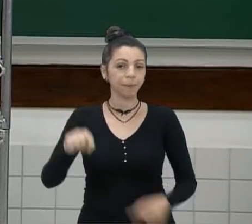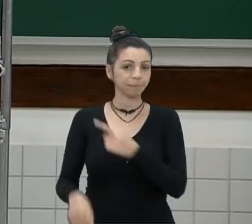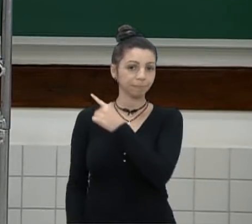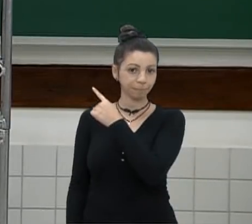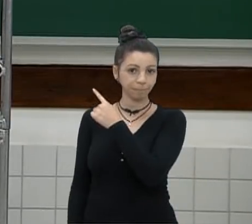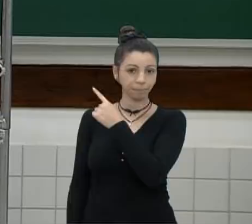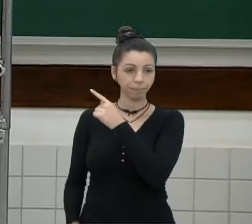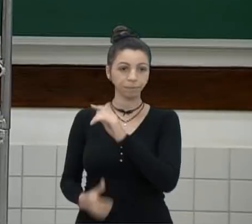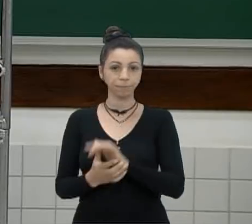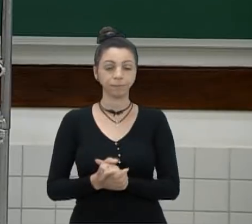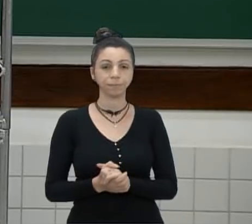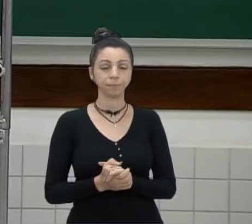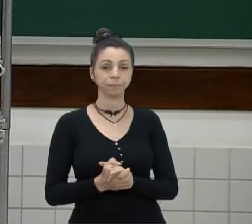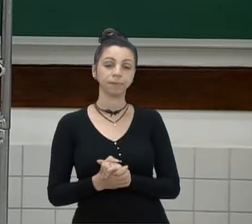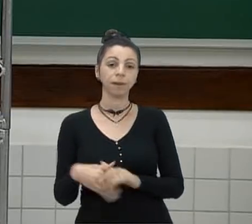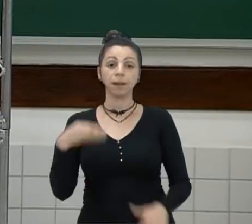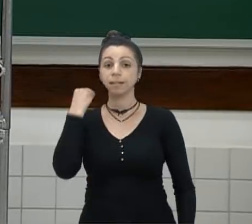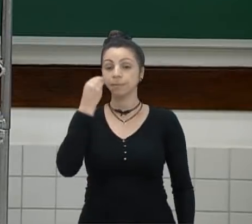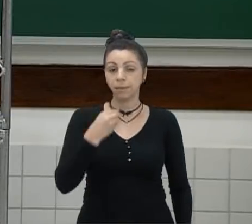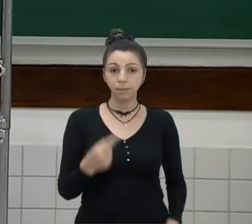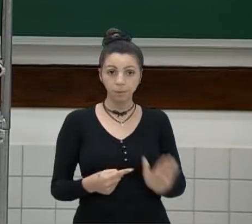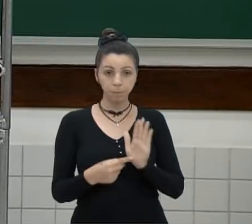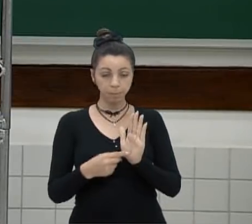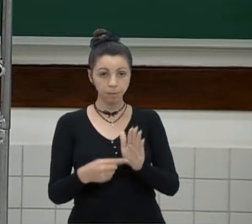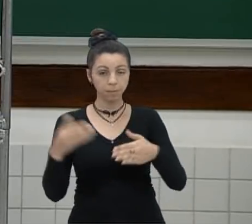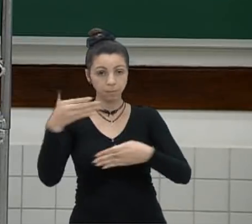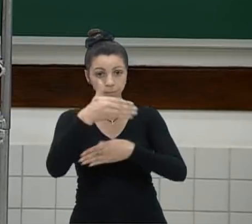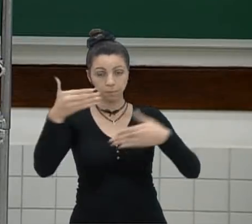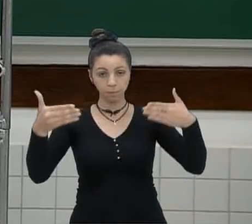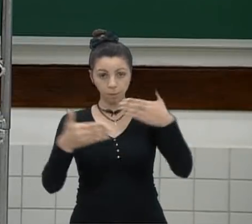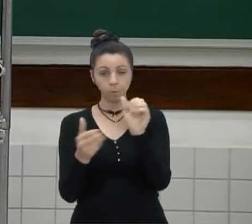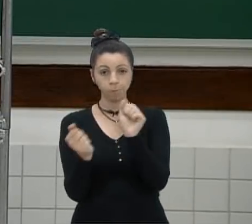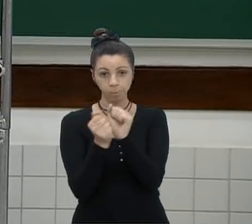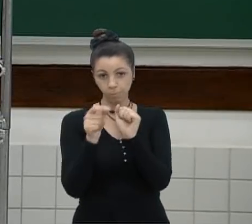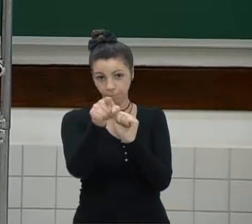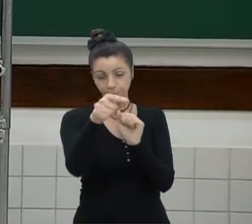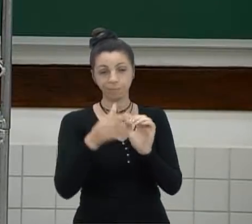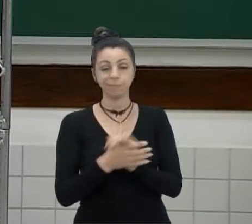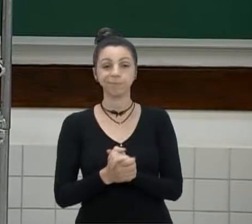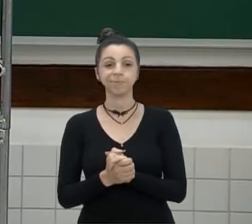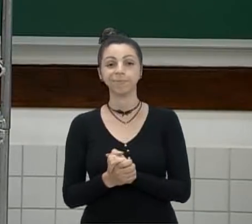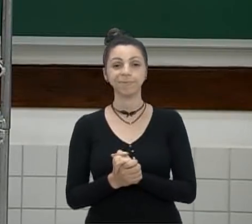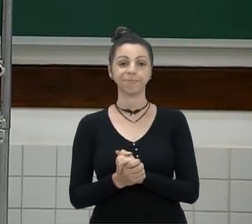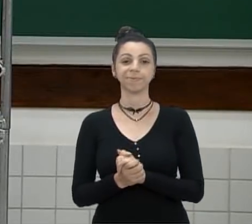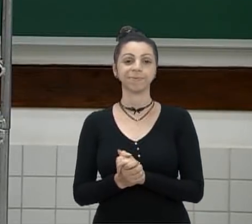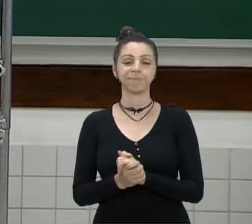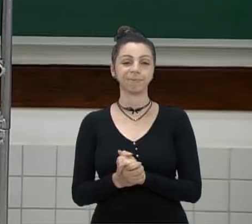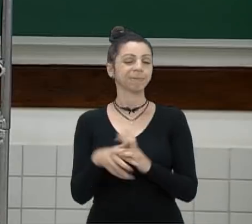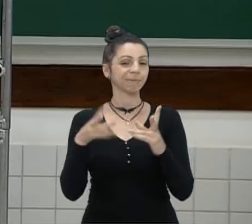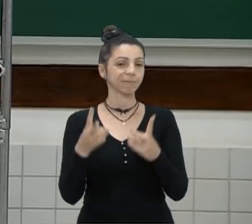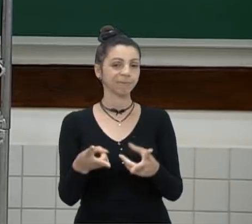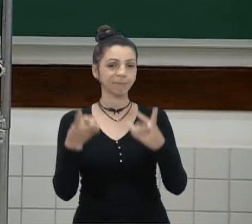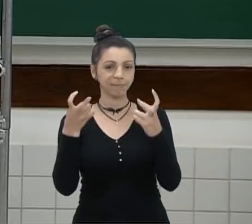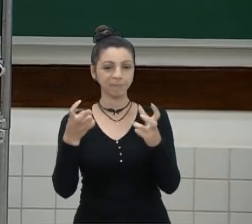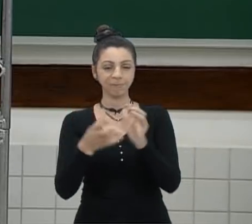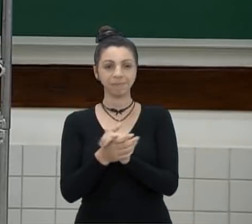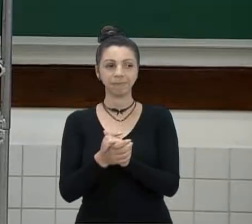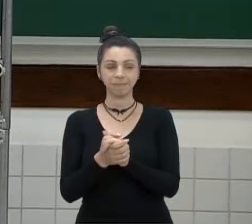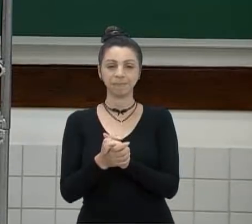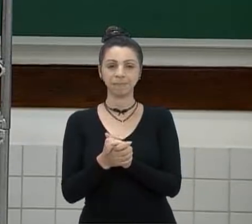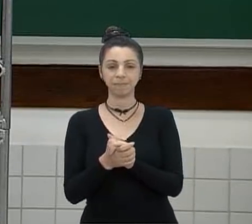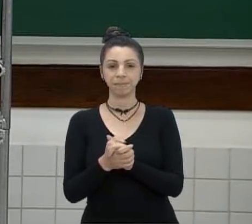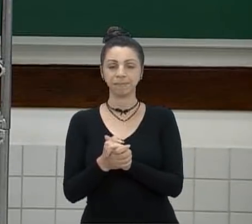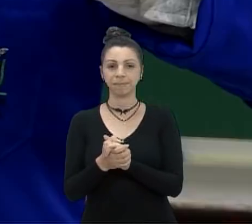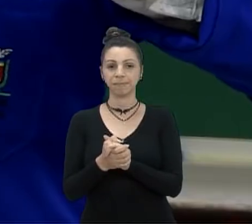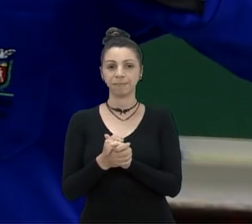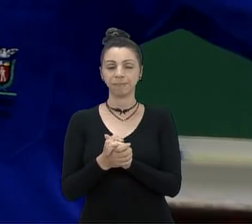fazendo a mesma experiência que eu mostrei ali na tela com vocês. Então percebam que se eu pegar uma colher, por